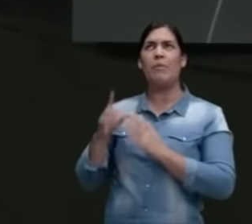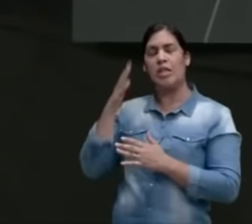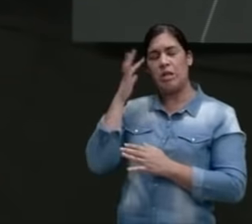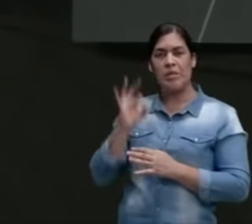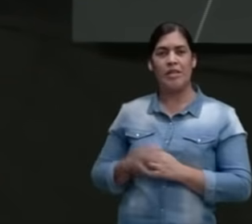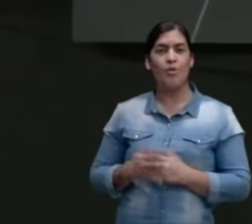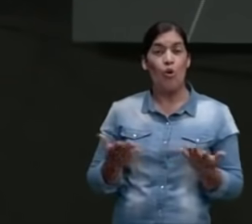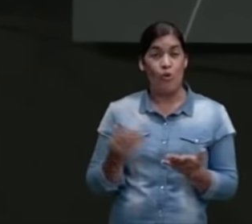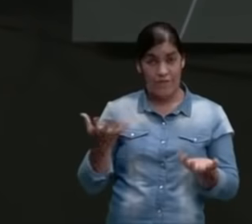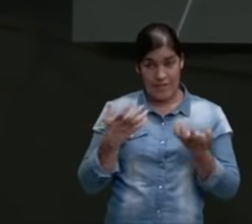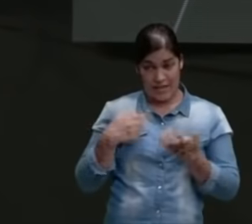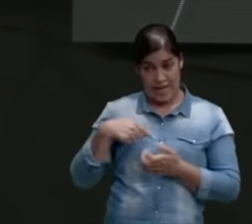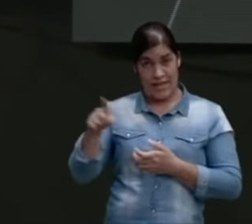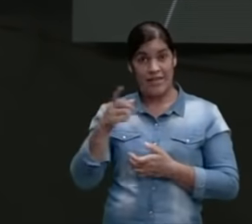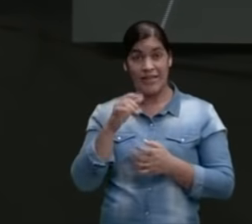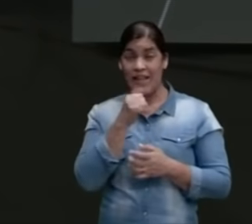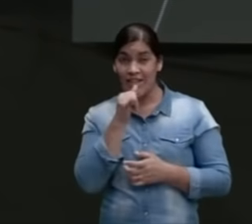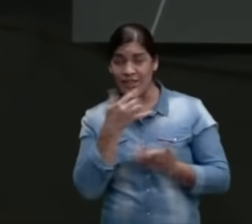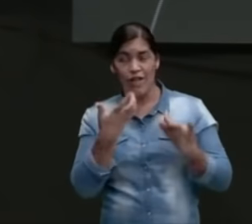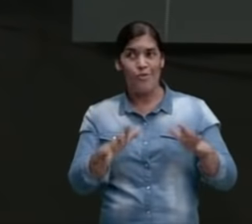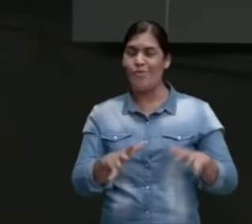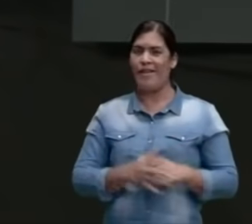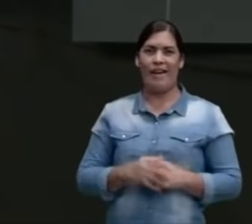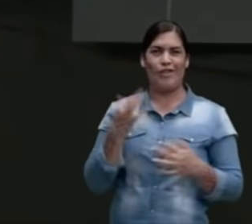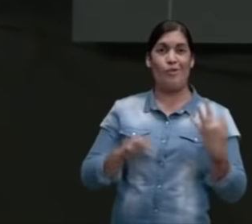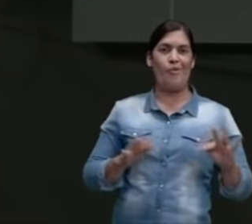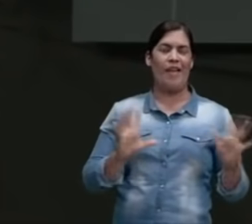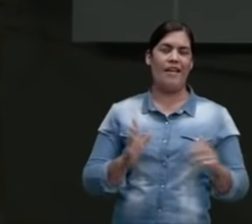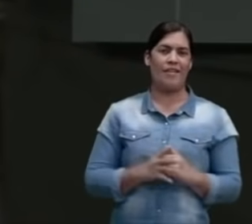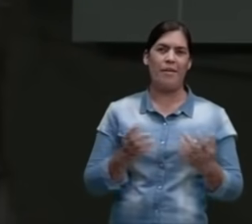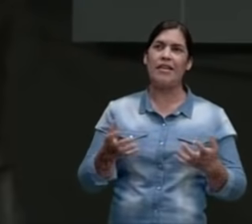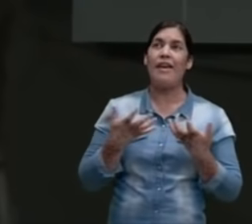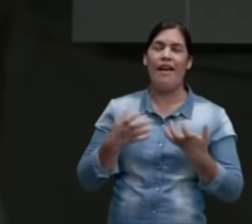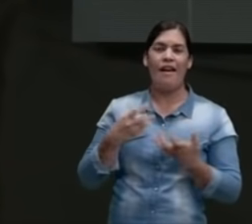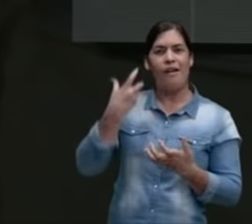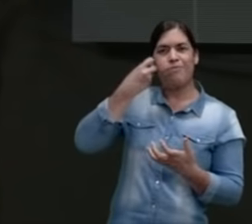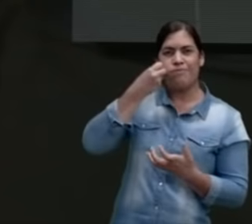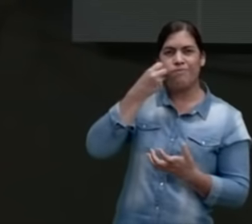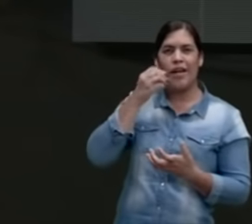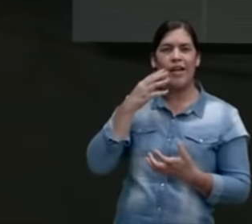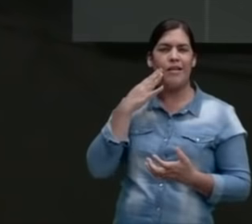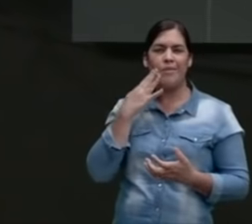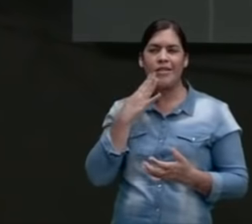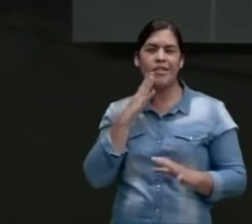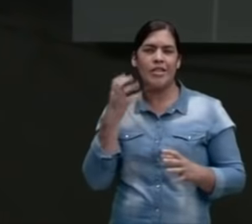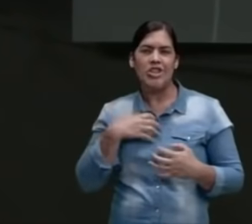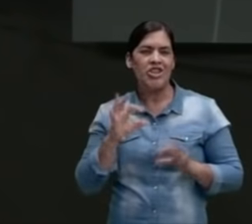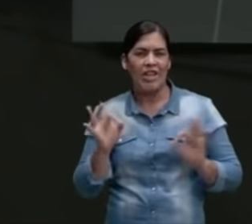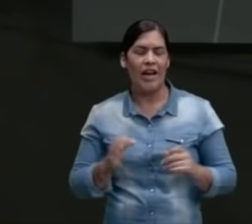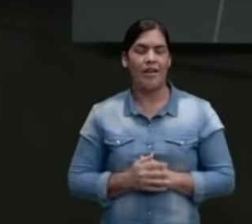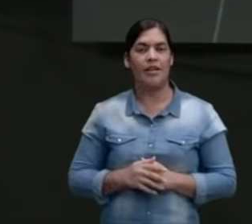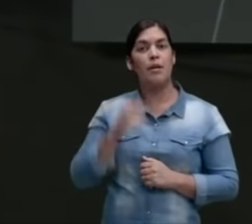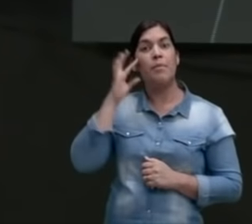não quer sentir a mínima dor, já tem que pôr anestesia. Imagina aquela época, irmãos, para arrancar um dente. Mas isso é o mais leve, né? Imagina ter que arrancar